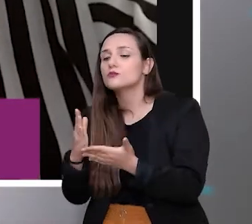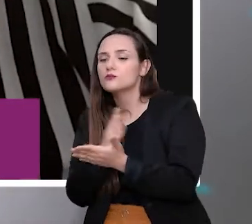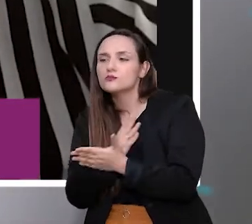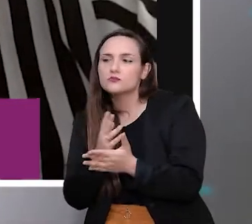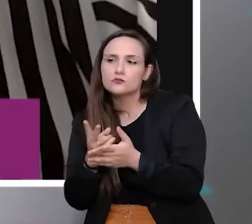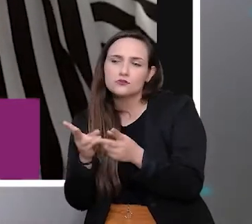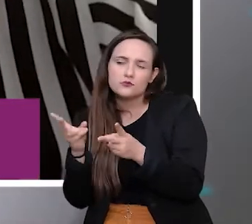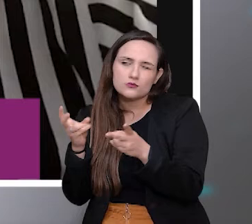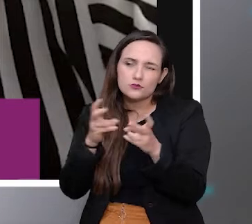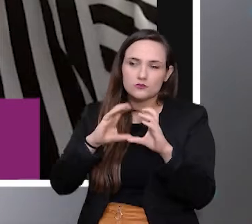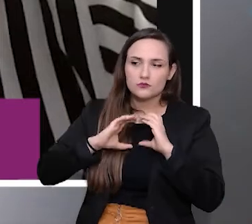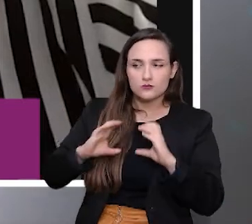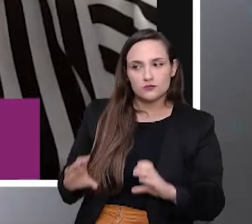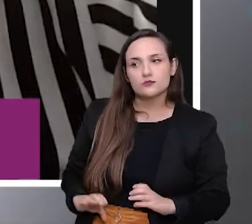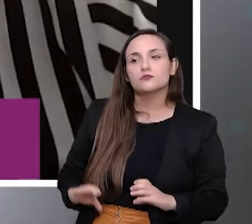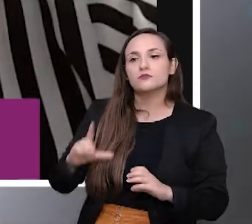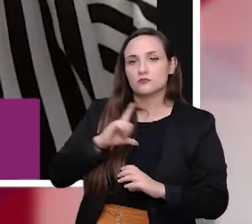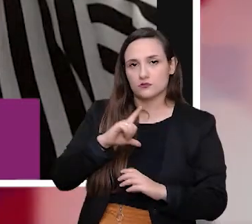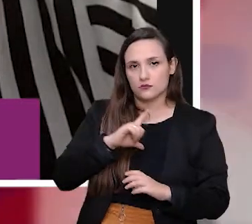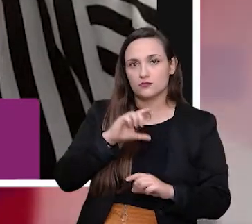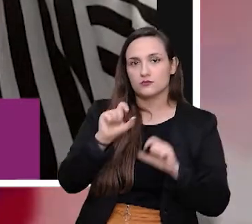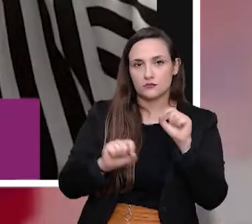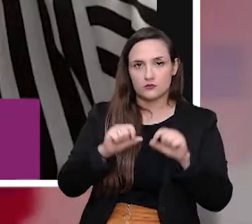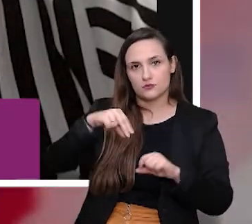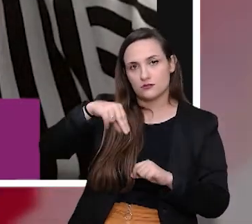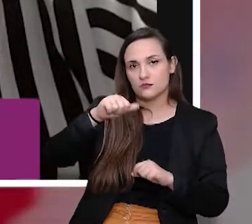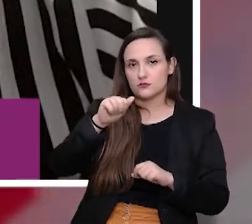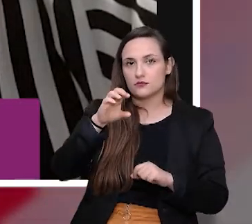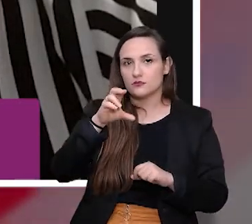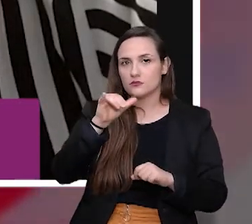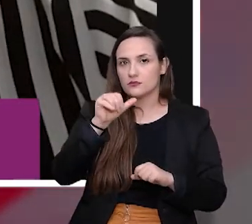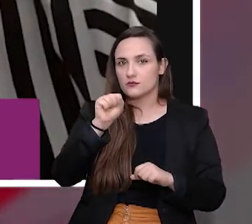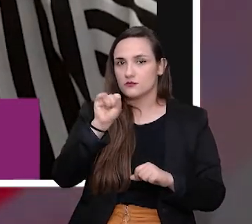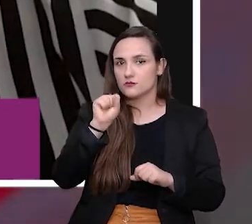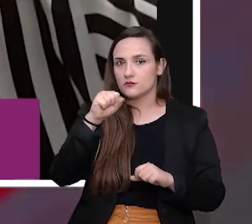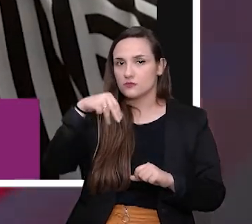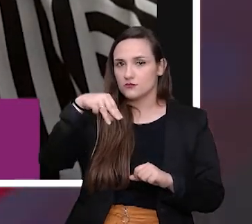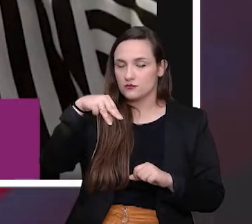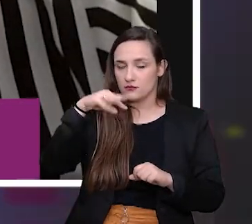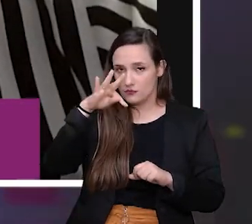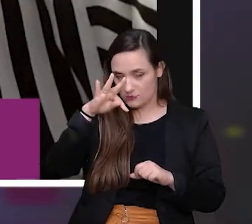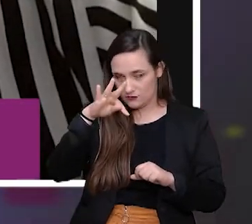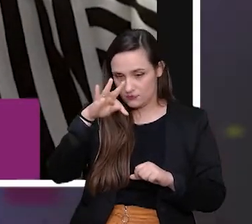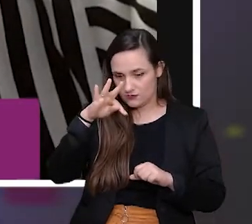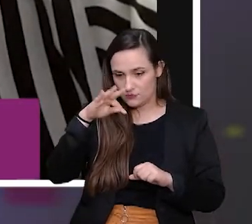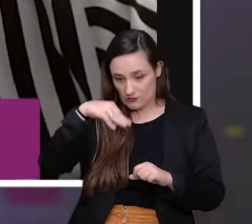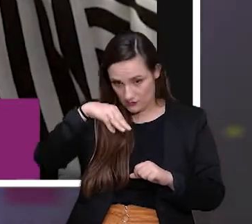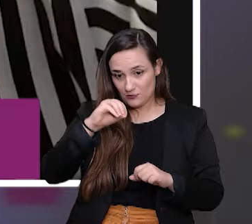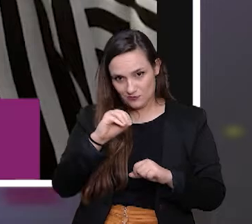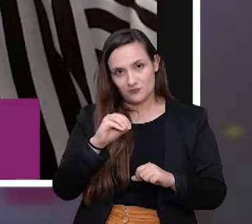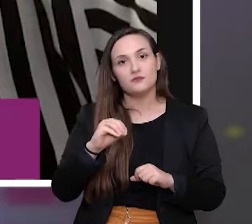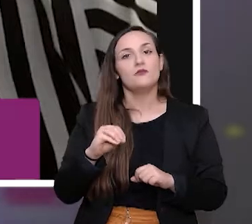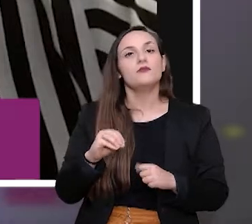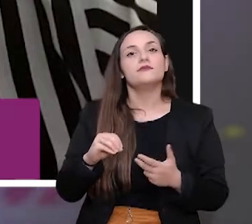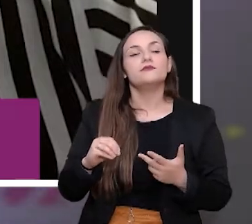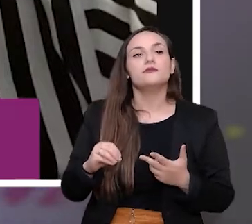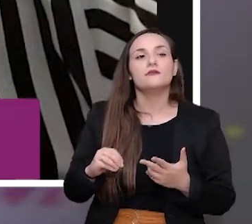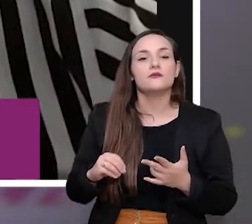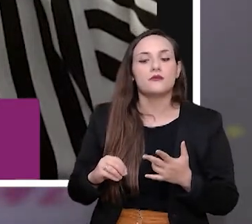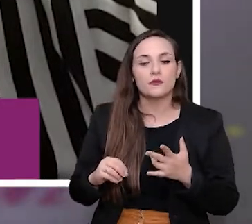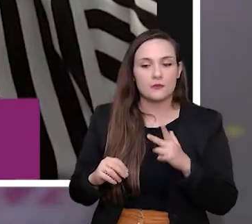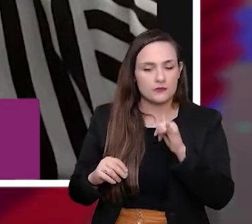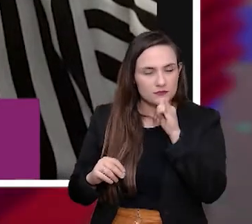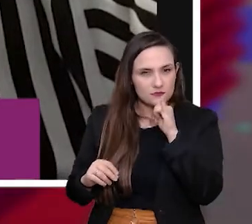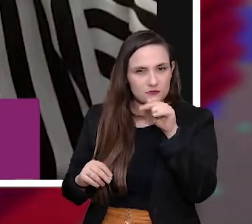várias características, aí a gente considera que tem o transtorno narcisista da personalidade. E, por exemplo, a senhora deu o